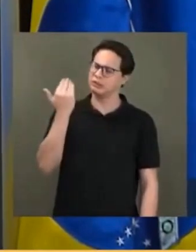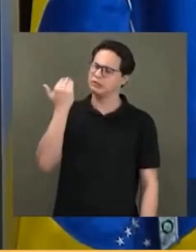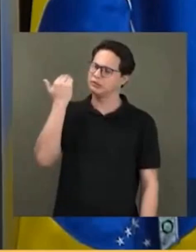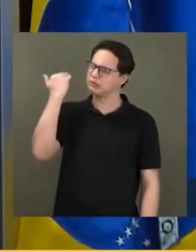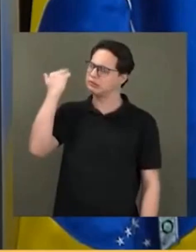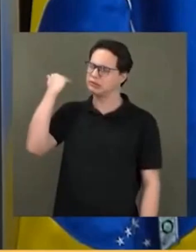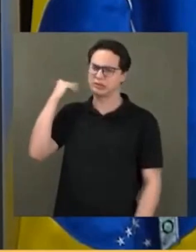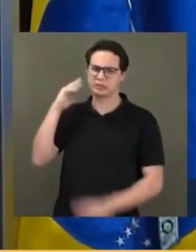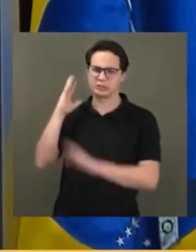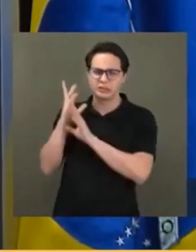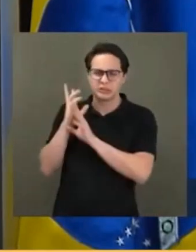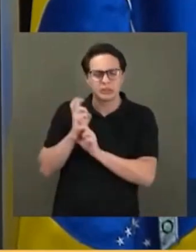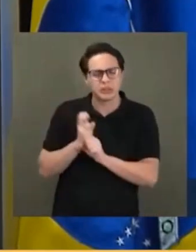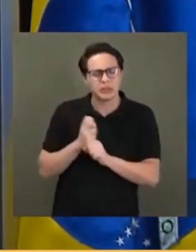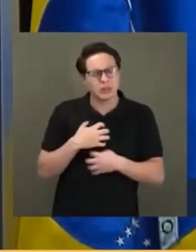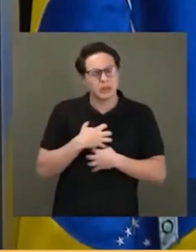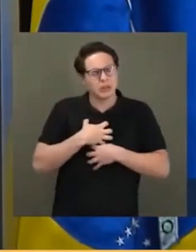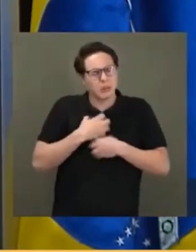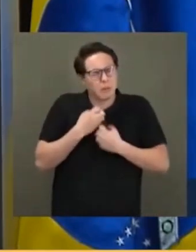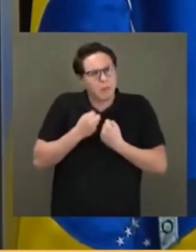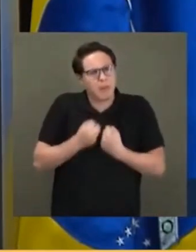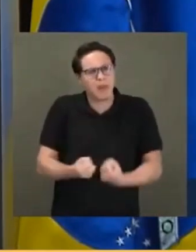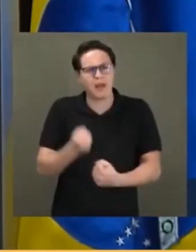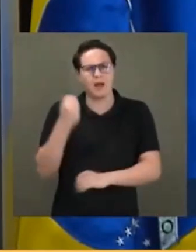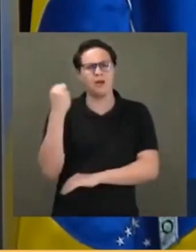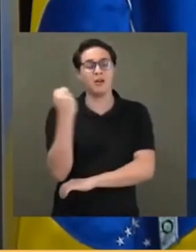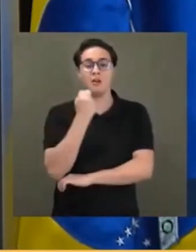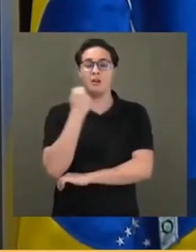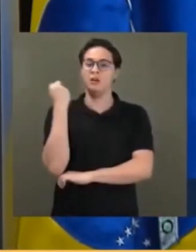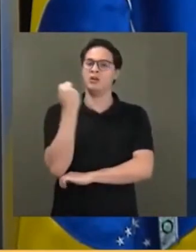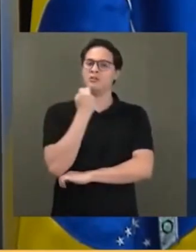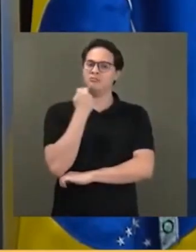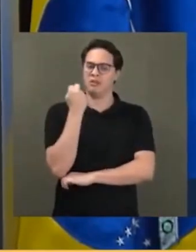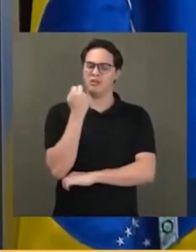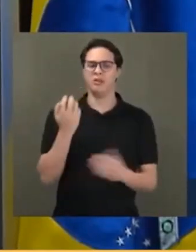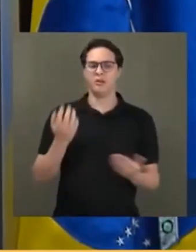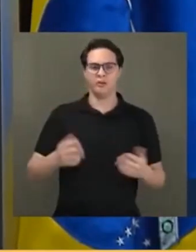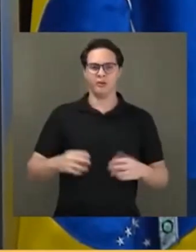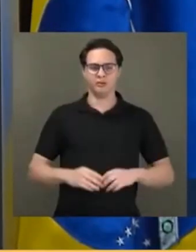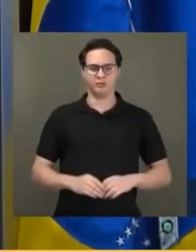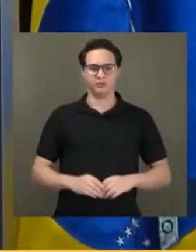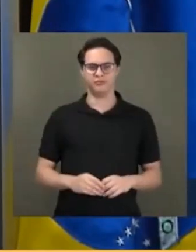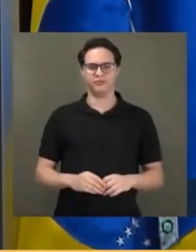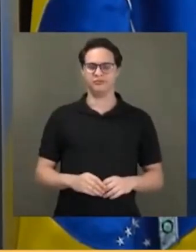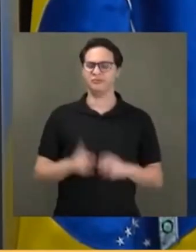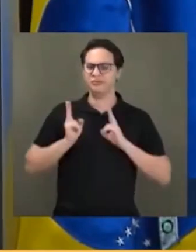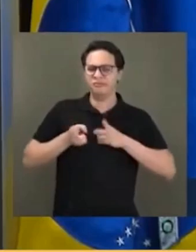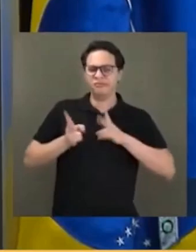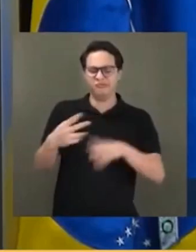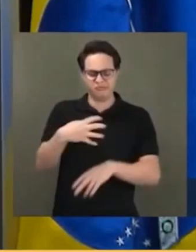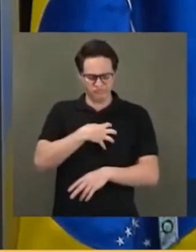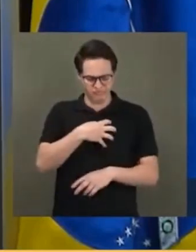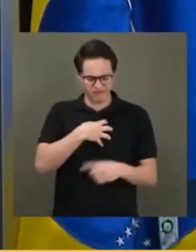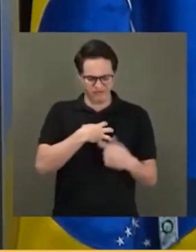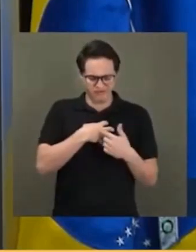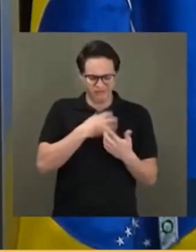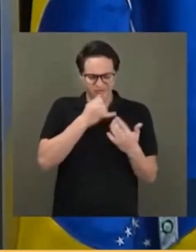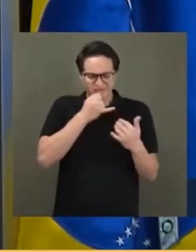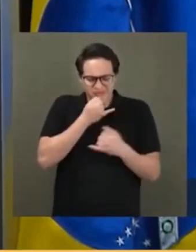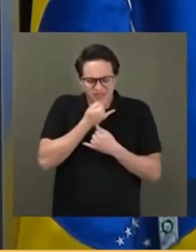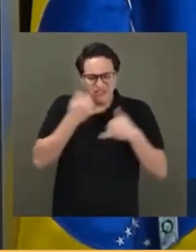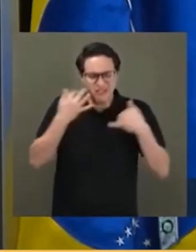não tira a gravidade não tira a reprovação não tira esse sentimento de tristeza